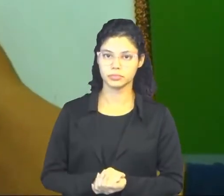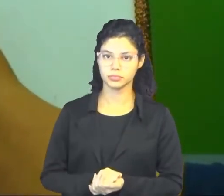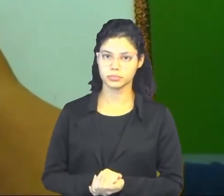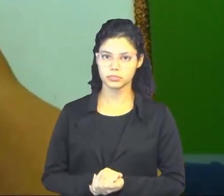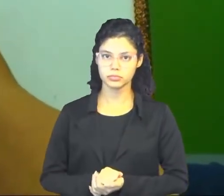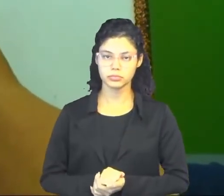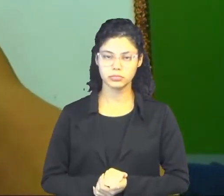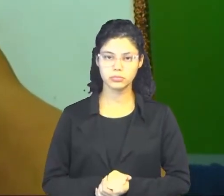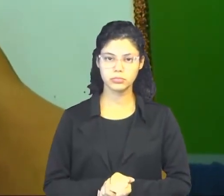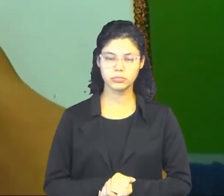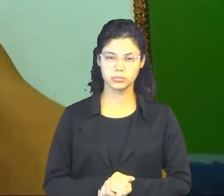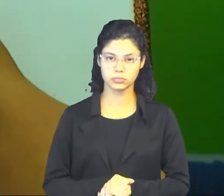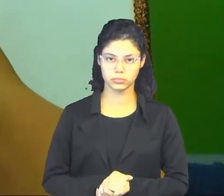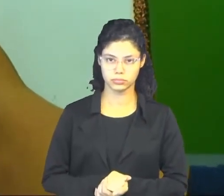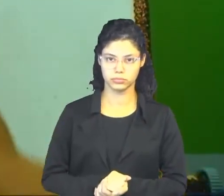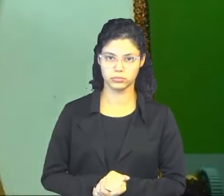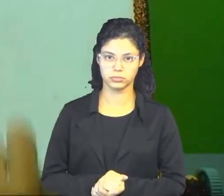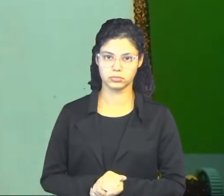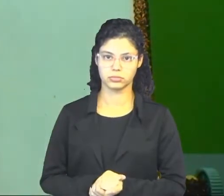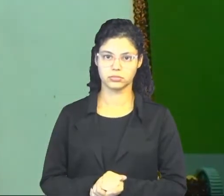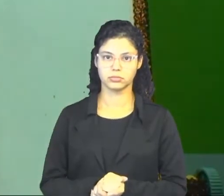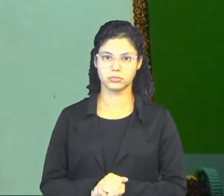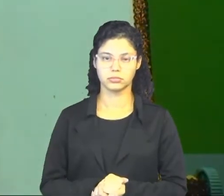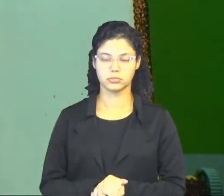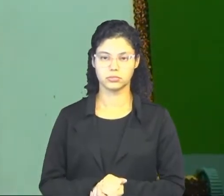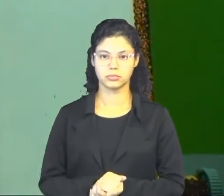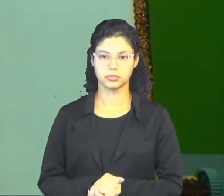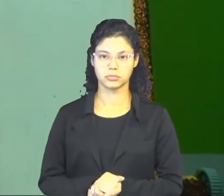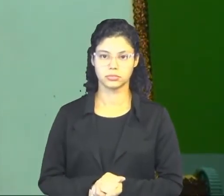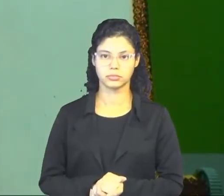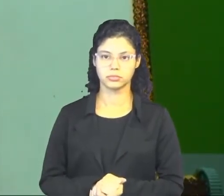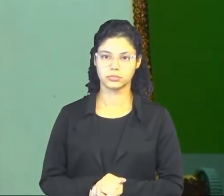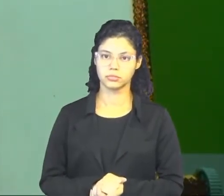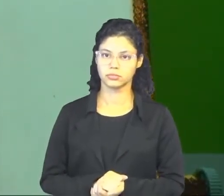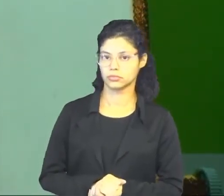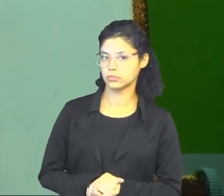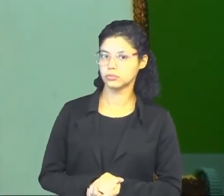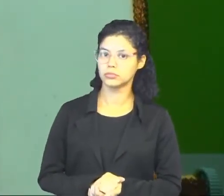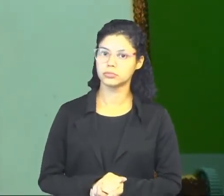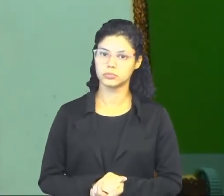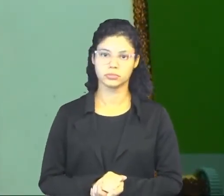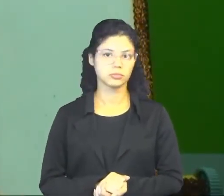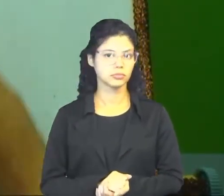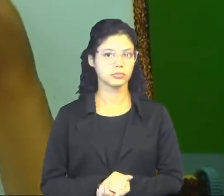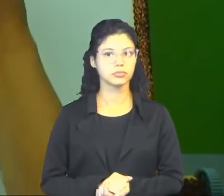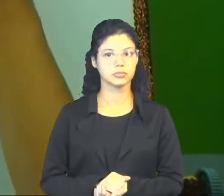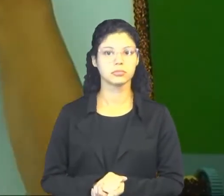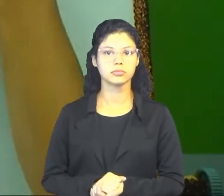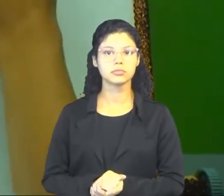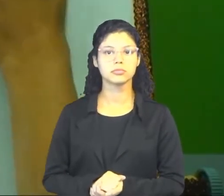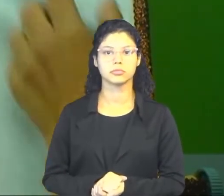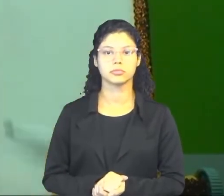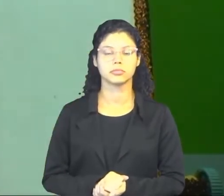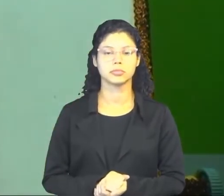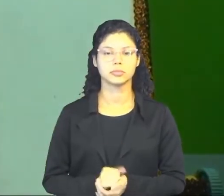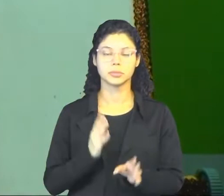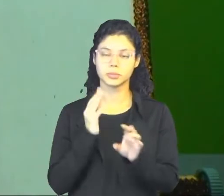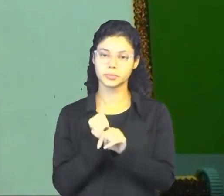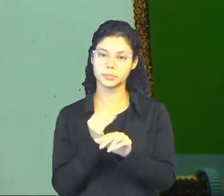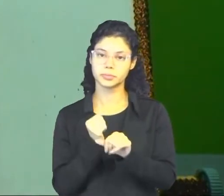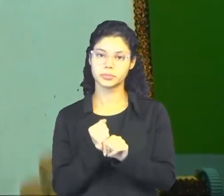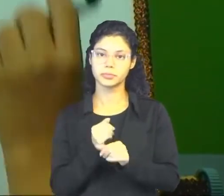unidade, dezena e centena. Dessa forma, ok? Aí eu efetuo a